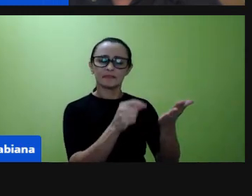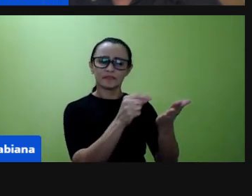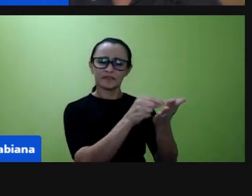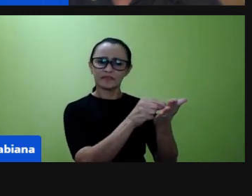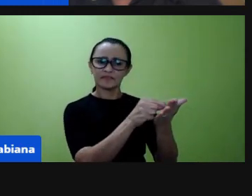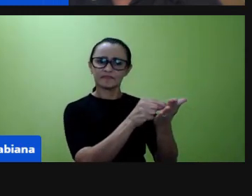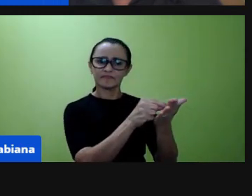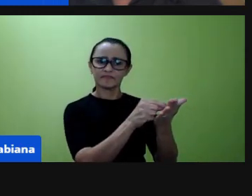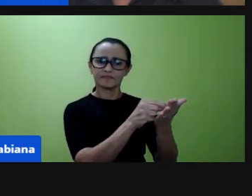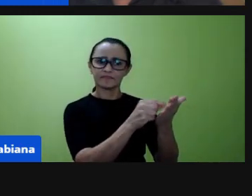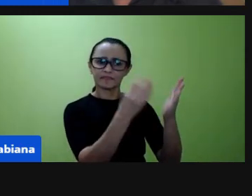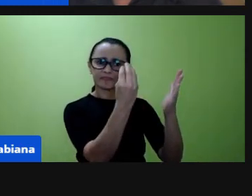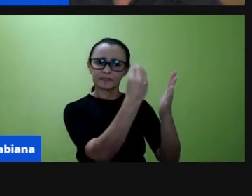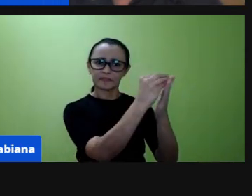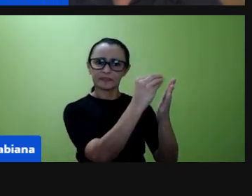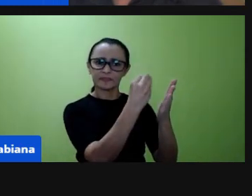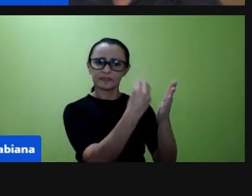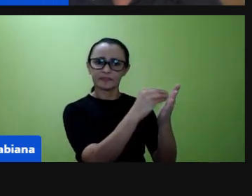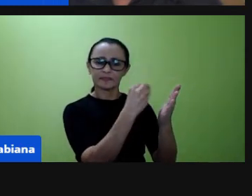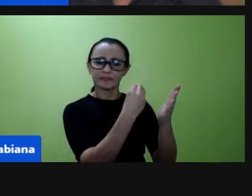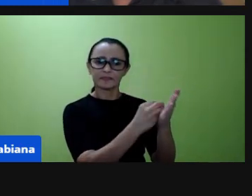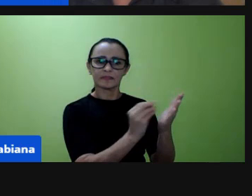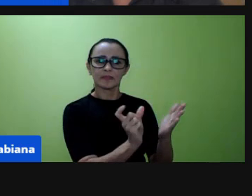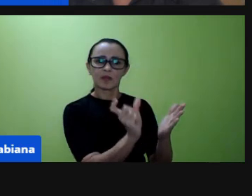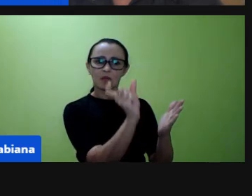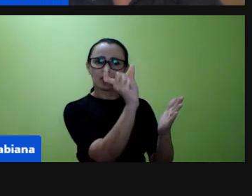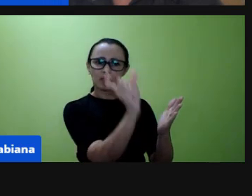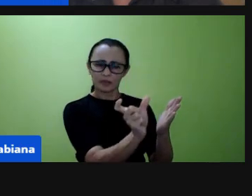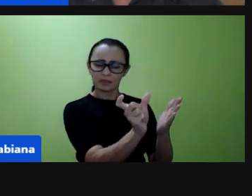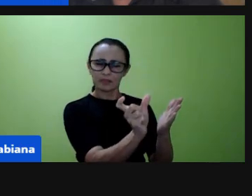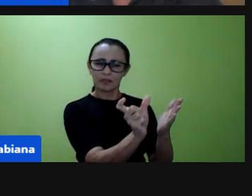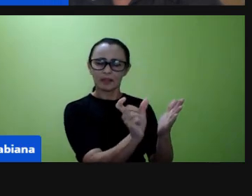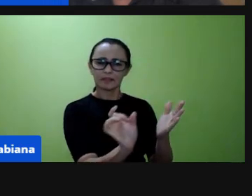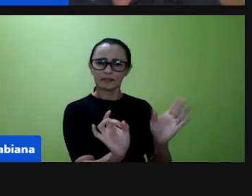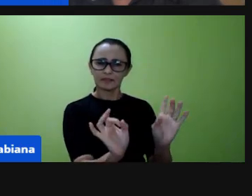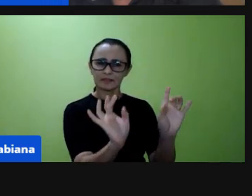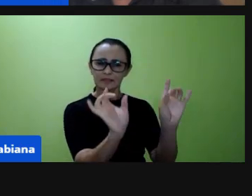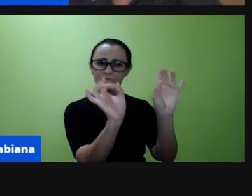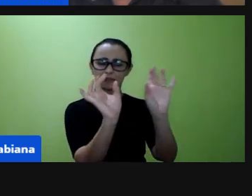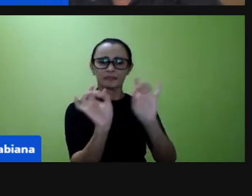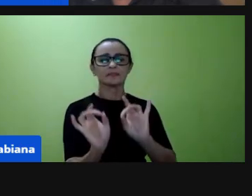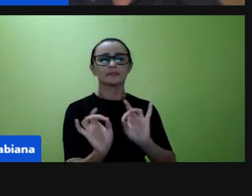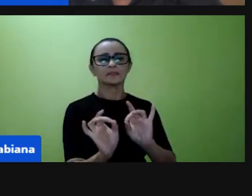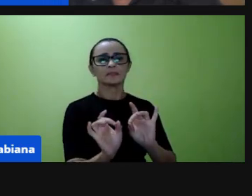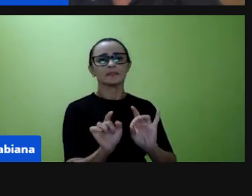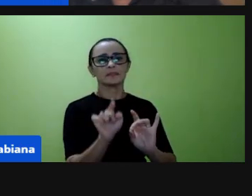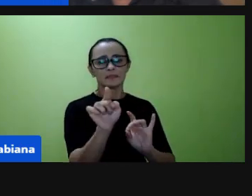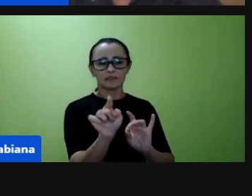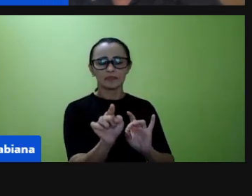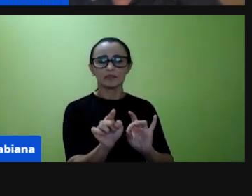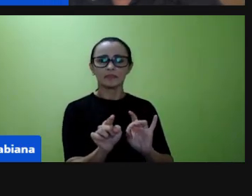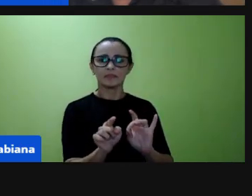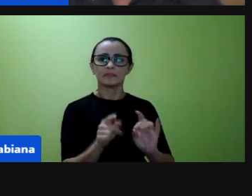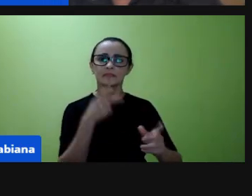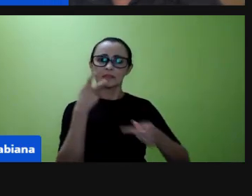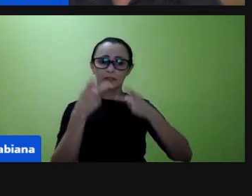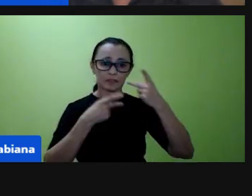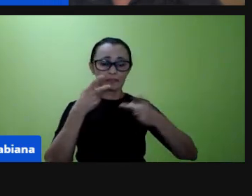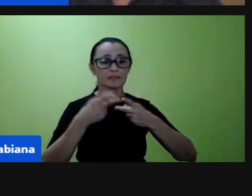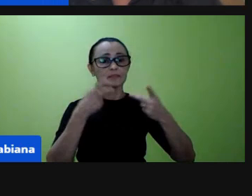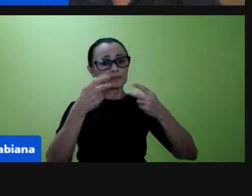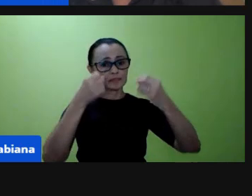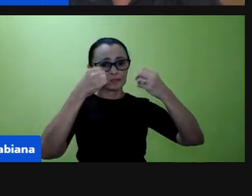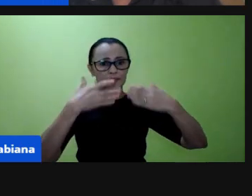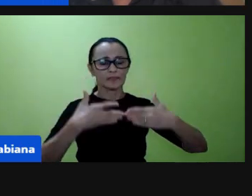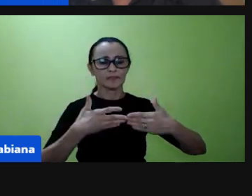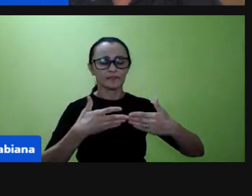tópicos com palavras-chave em cima do que vocês né, nos trouxeram, e eu destaco